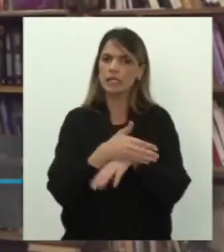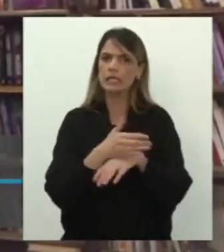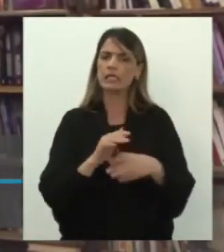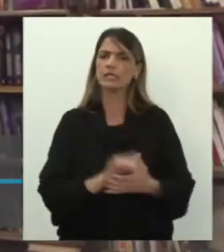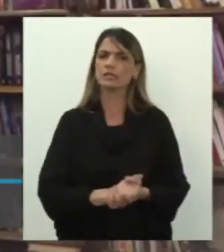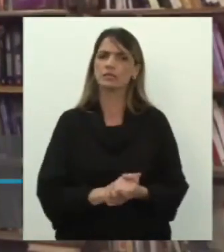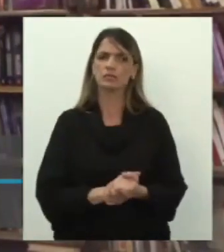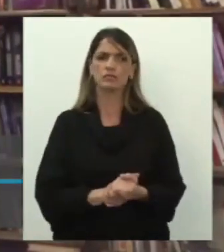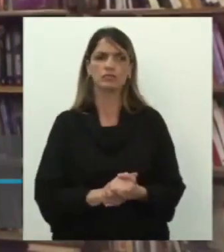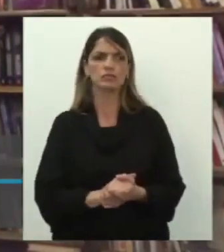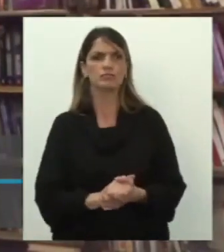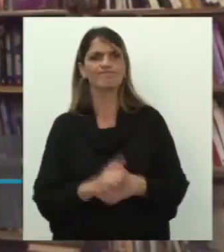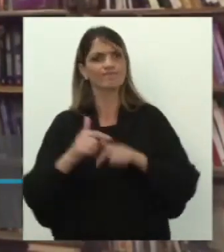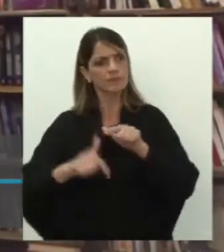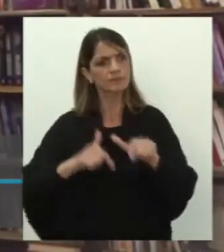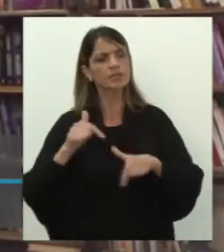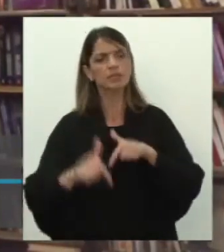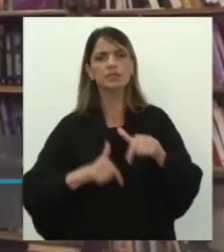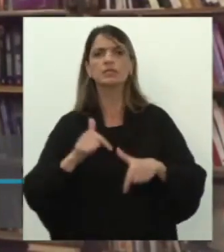engajamento,